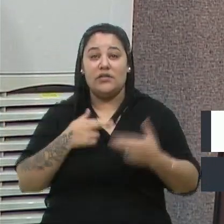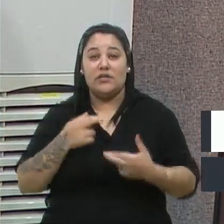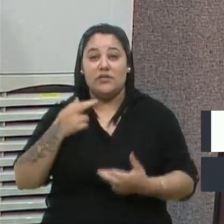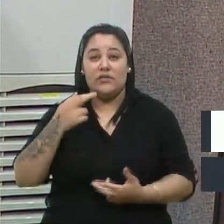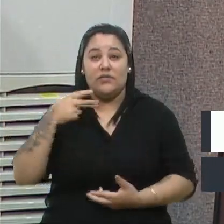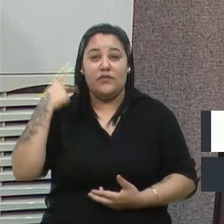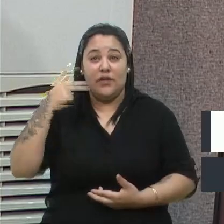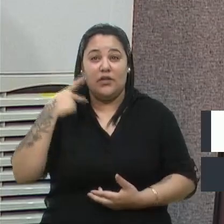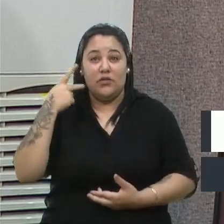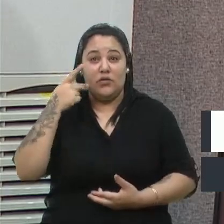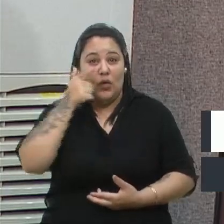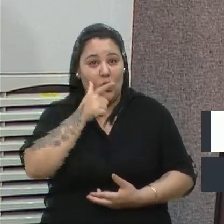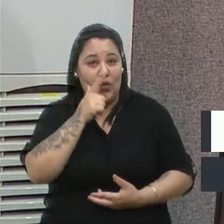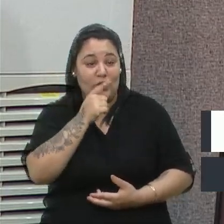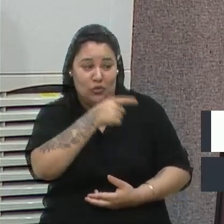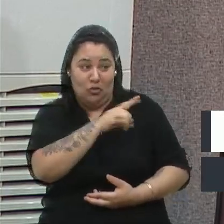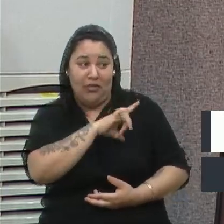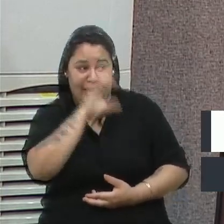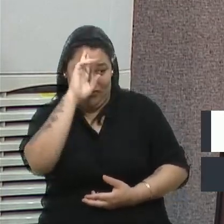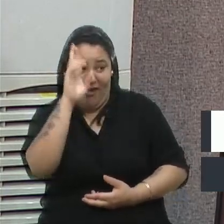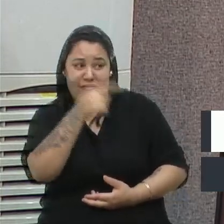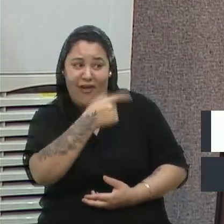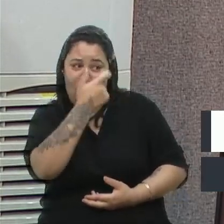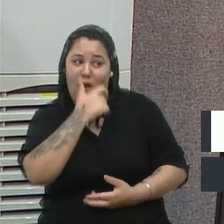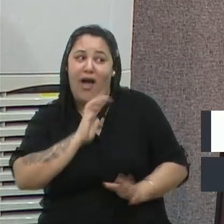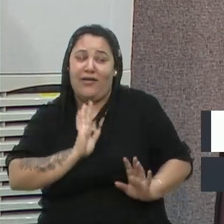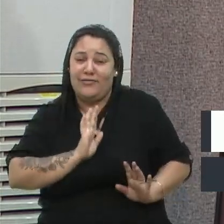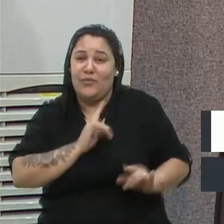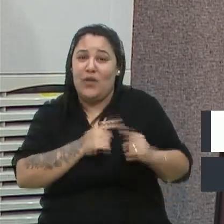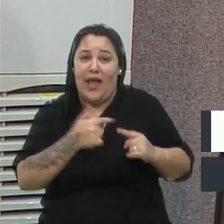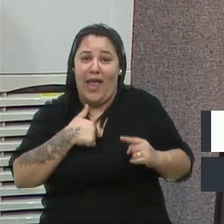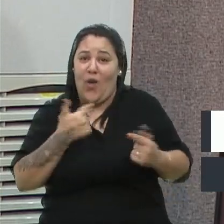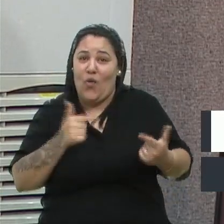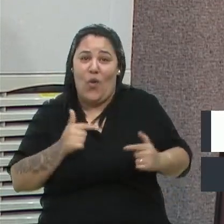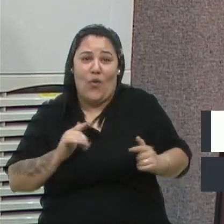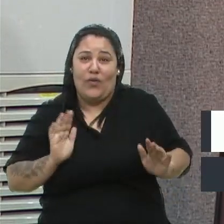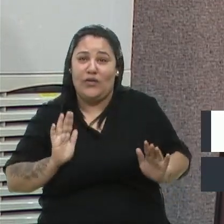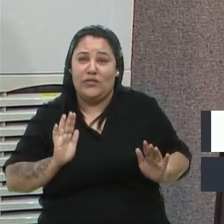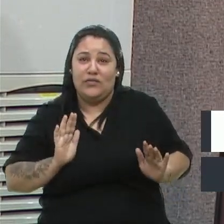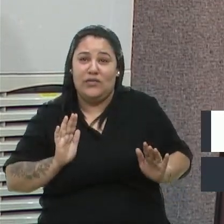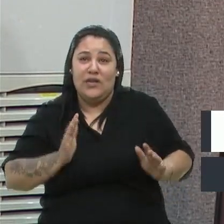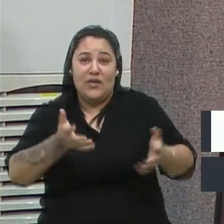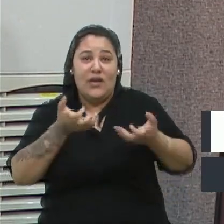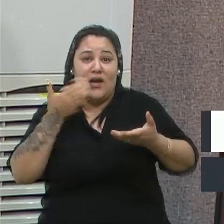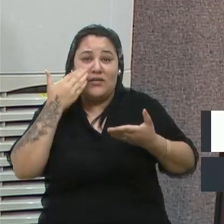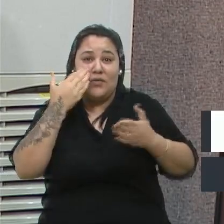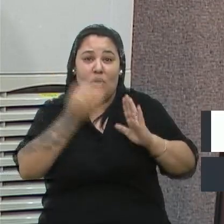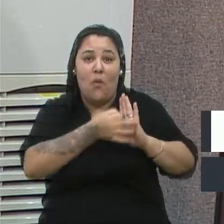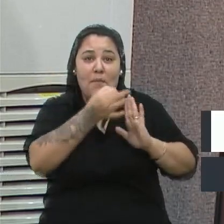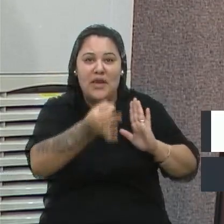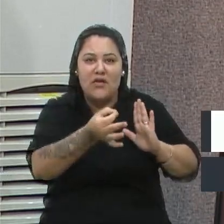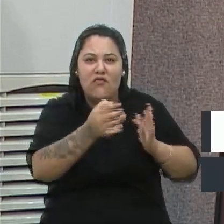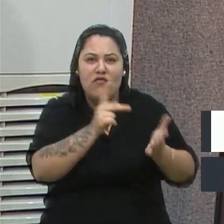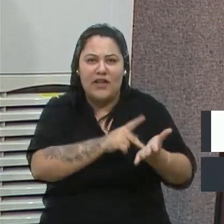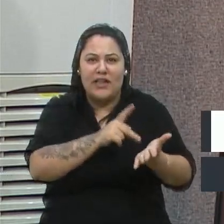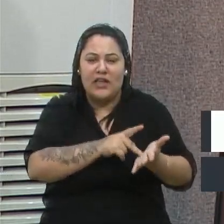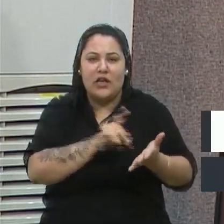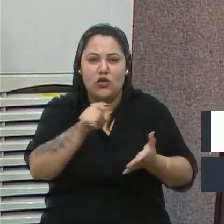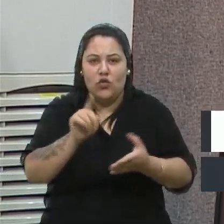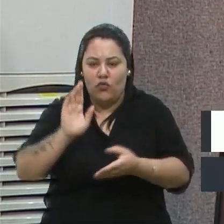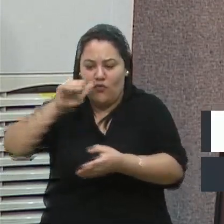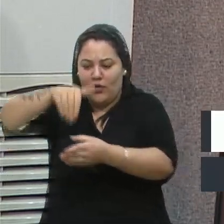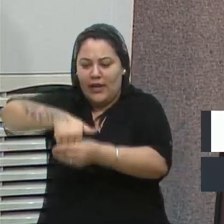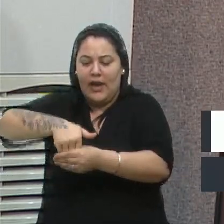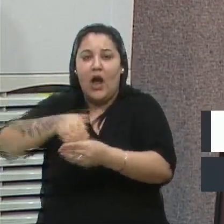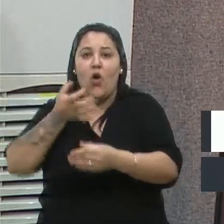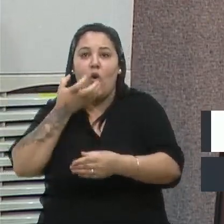uma chefa, eu não tenho chefe. E eu queria saber a tua opinião sincera. Tu votaria